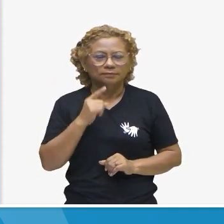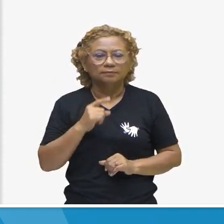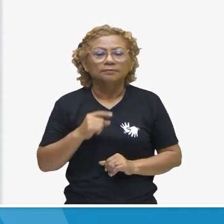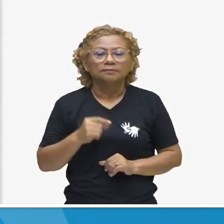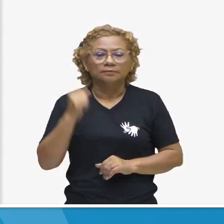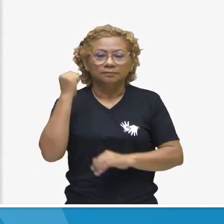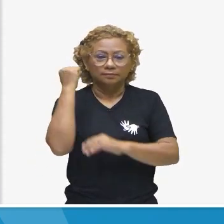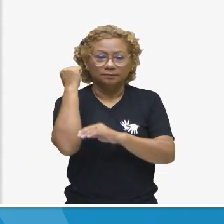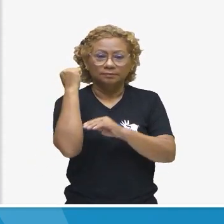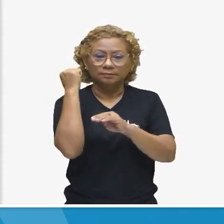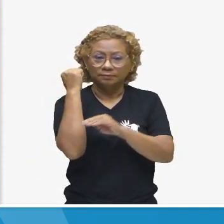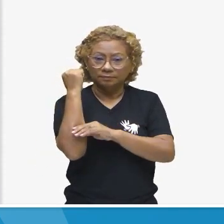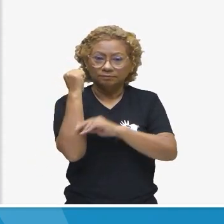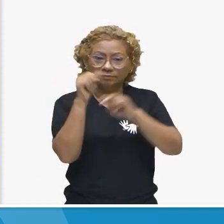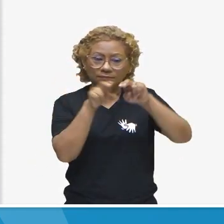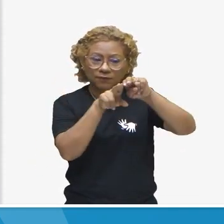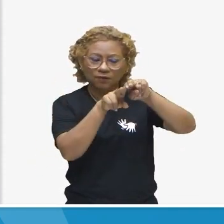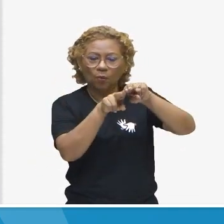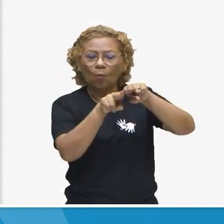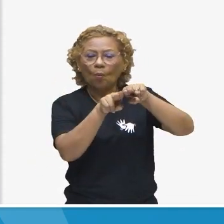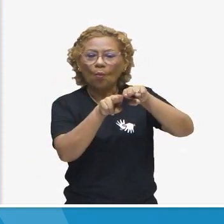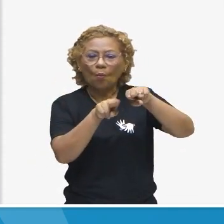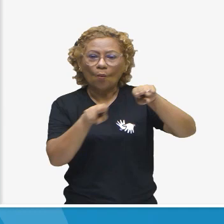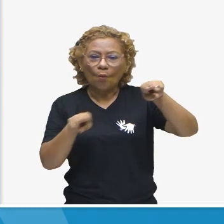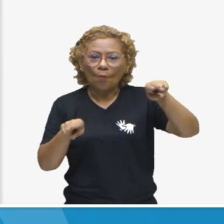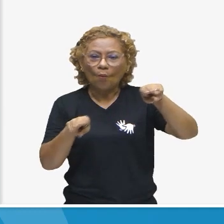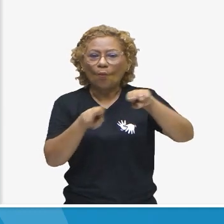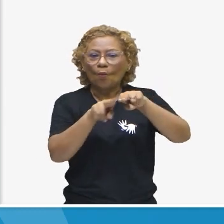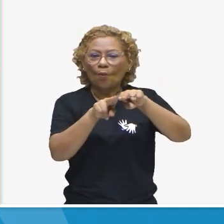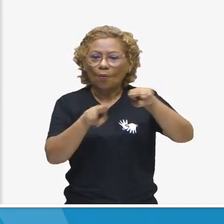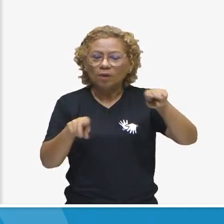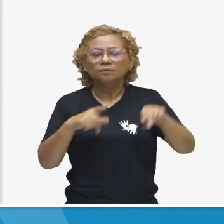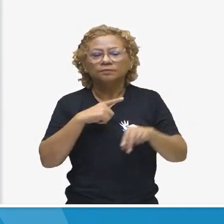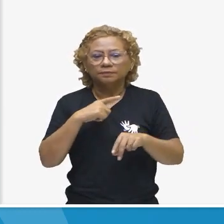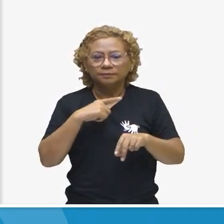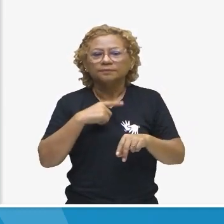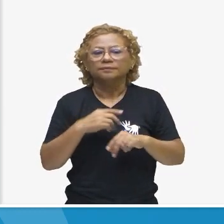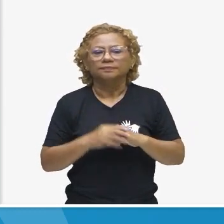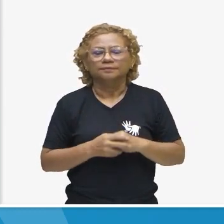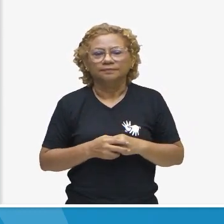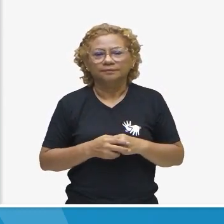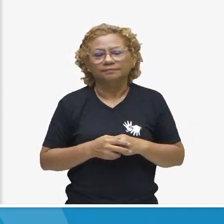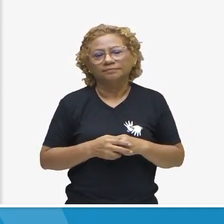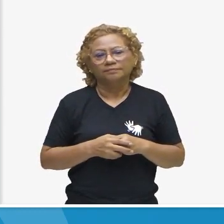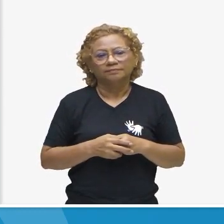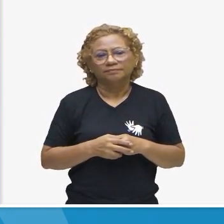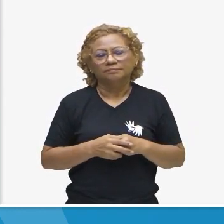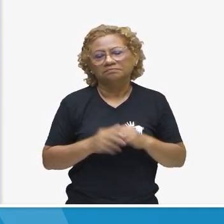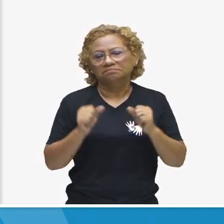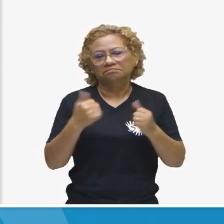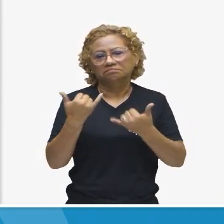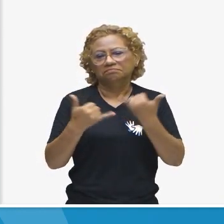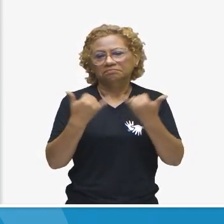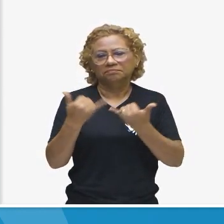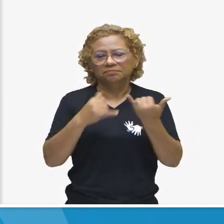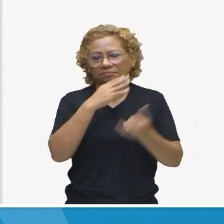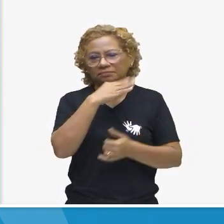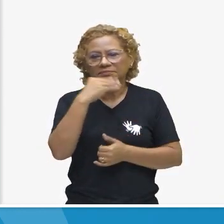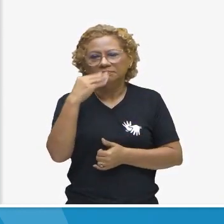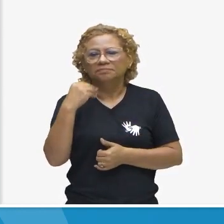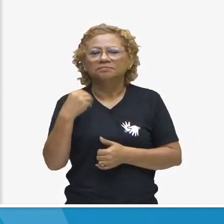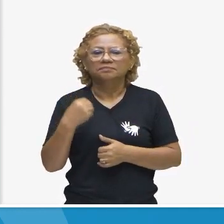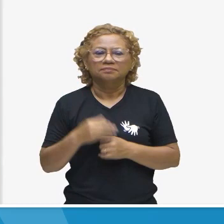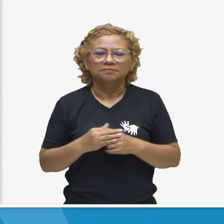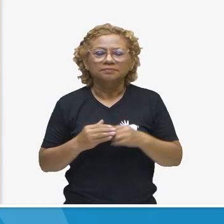pivô no ponto central. Então a criança senta aqui, ou o adulto, né? Uma senta aqui, a outra senta ali, se impulsiona e